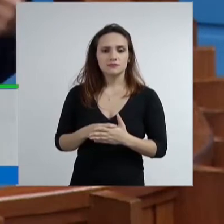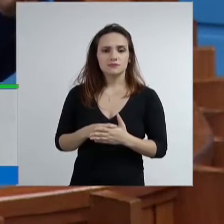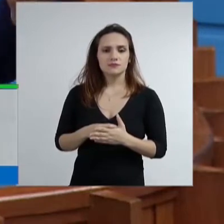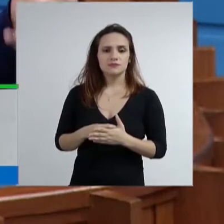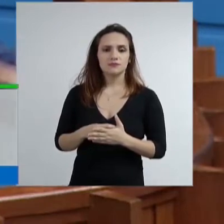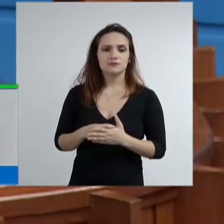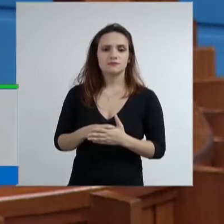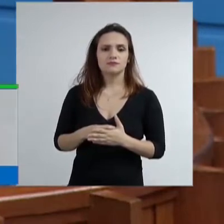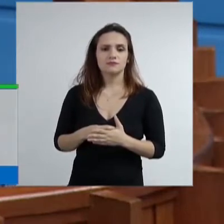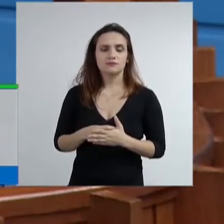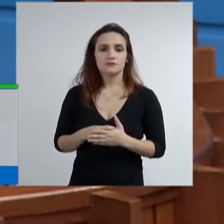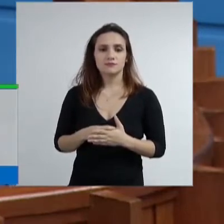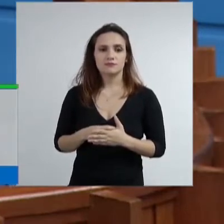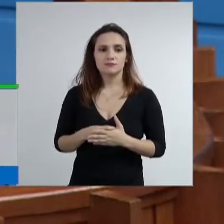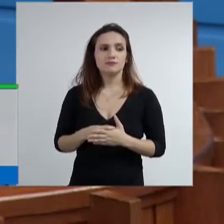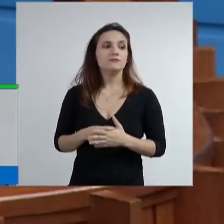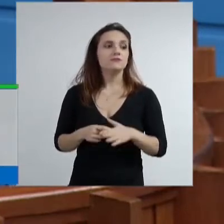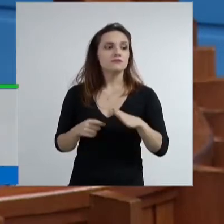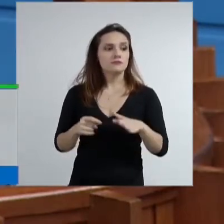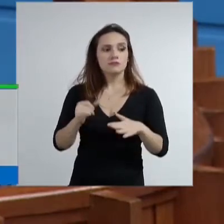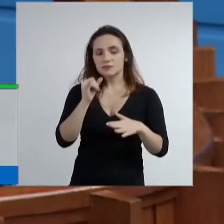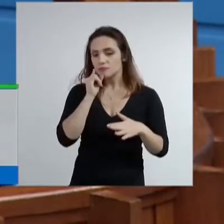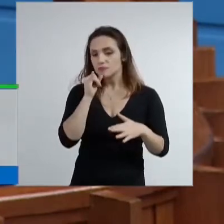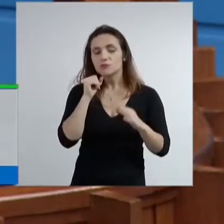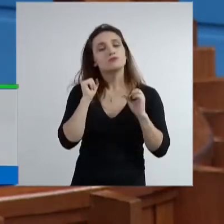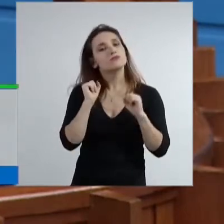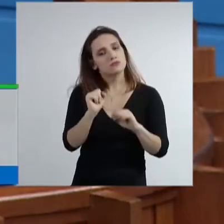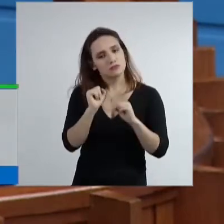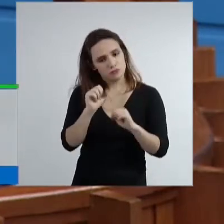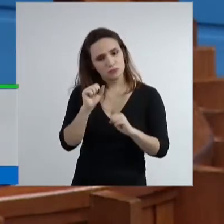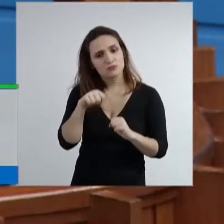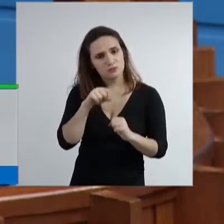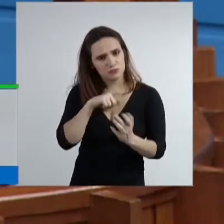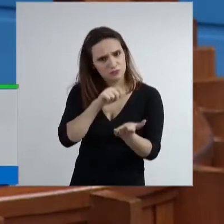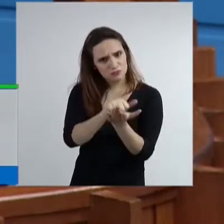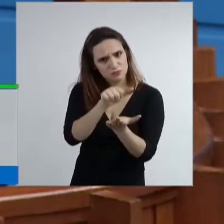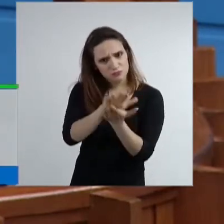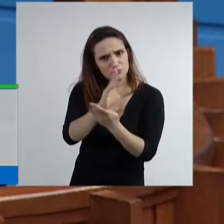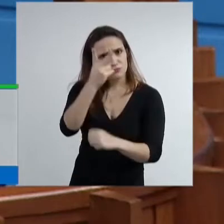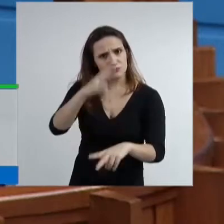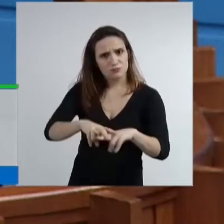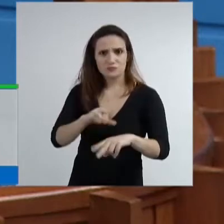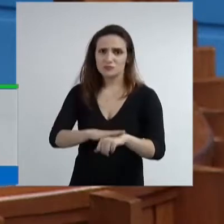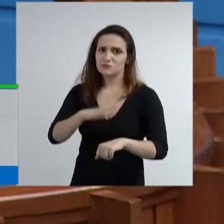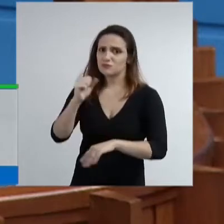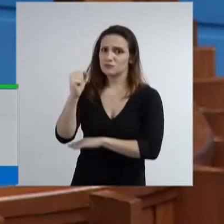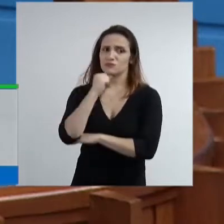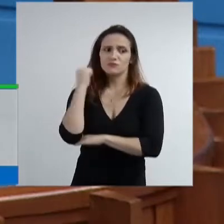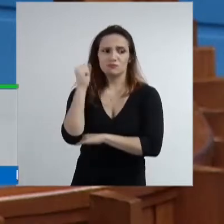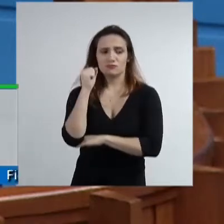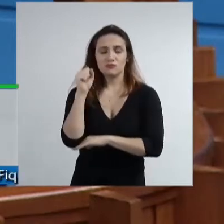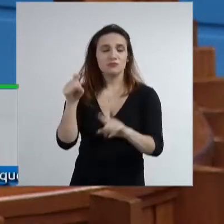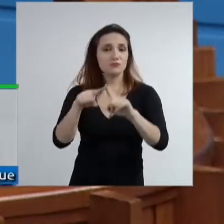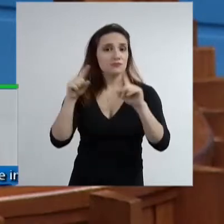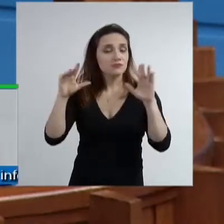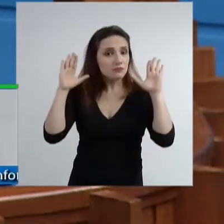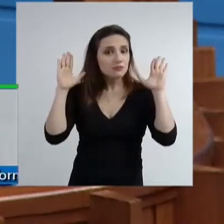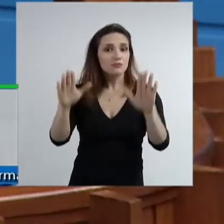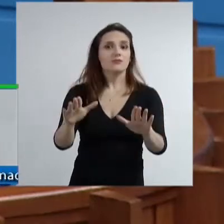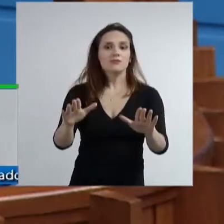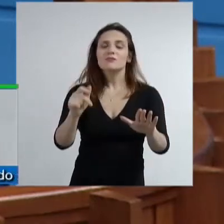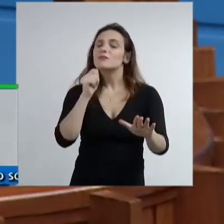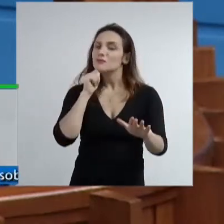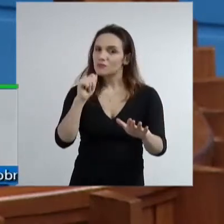mais implementada ainda no sentido de aumentar as penas, mas, infelizmente, nós temos visto que, mesmo